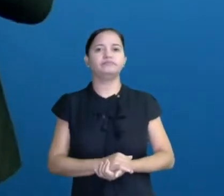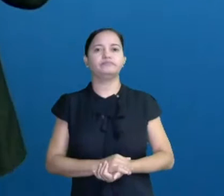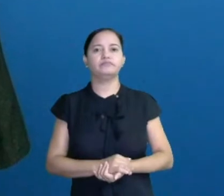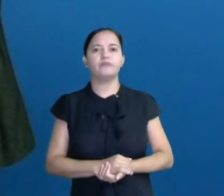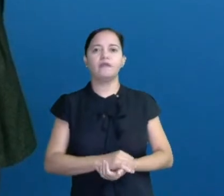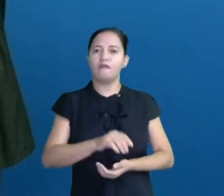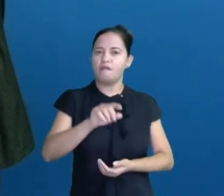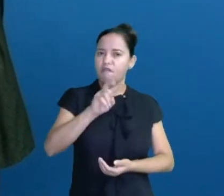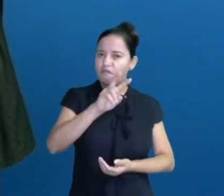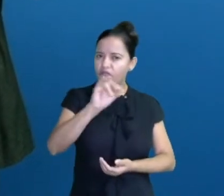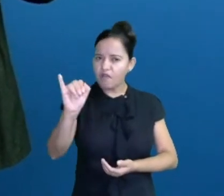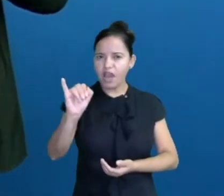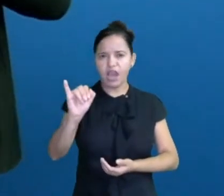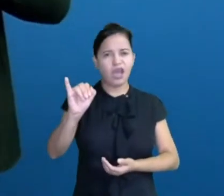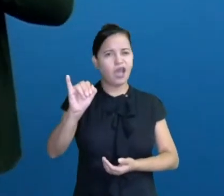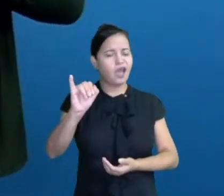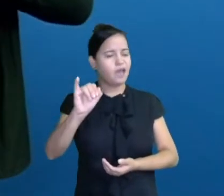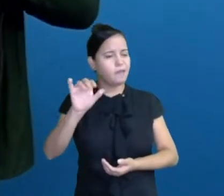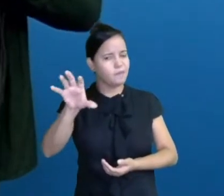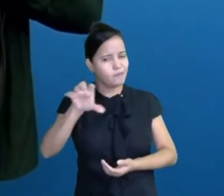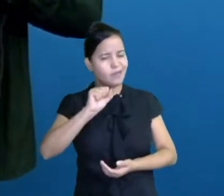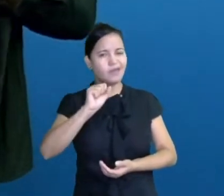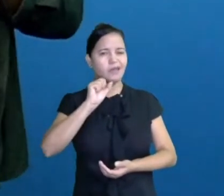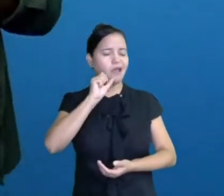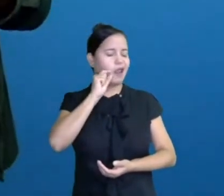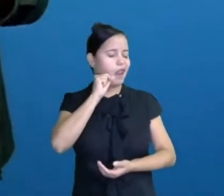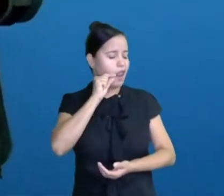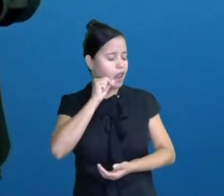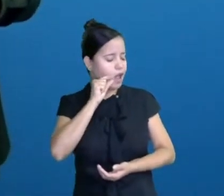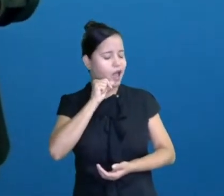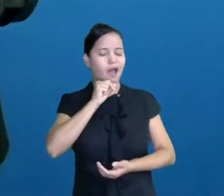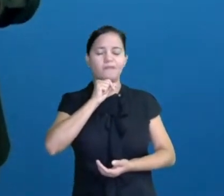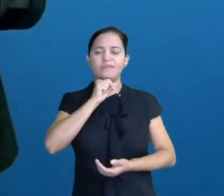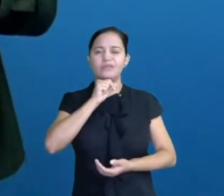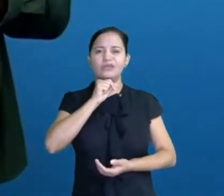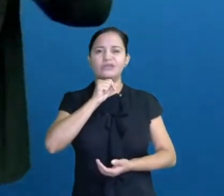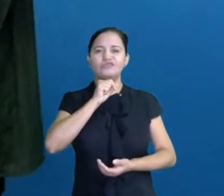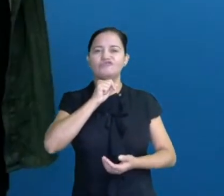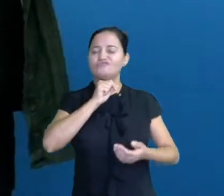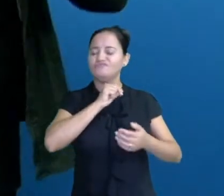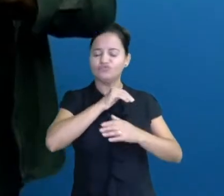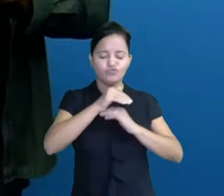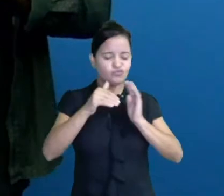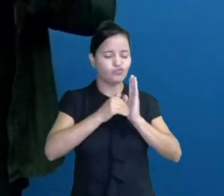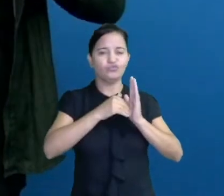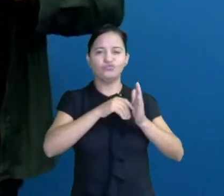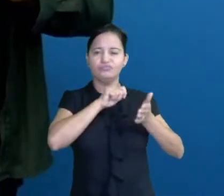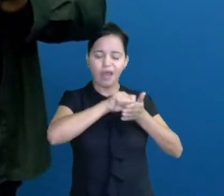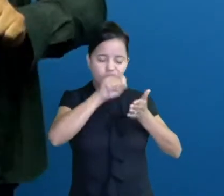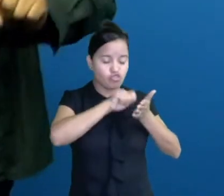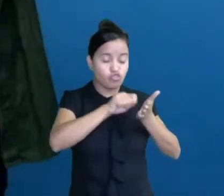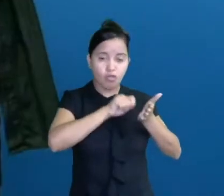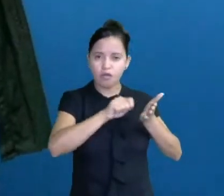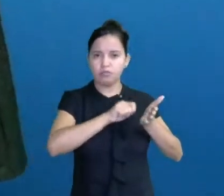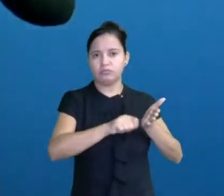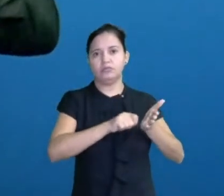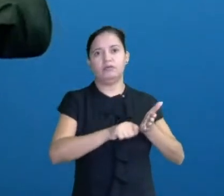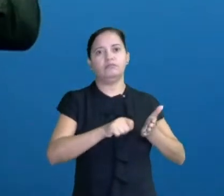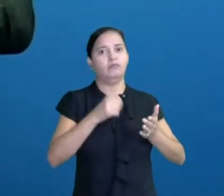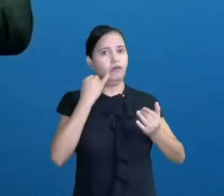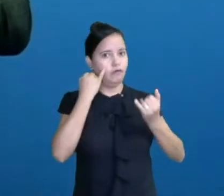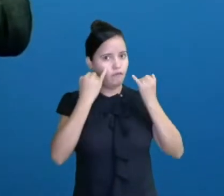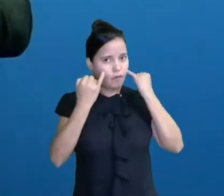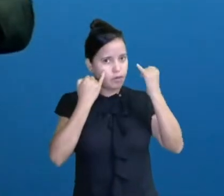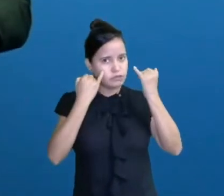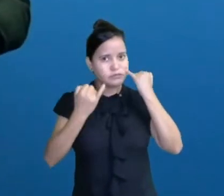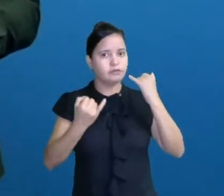caco de telha, pega teu lápis, pega teu carvão e vamos anotar, porque essas informações são